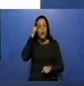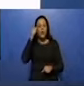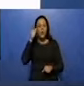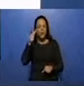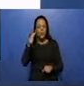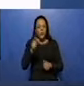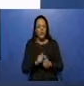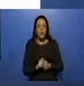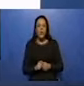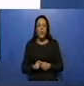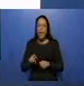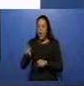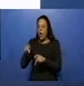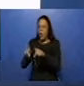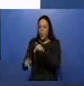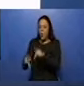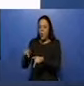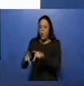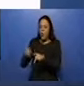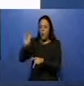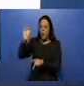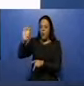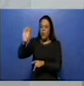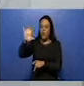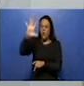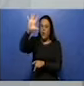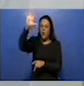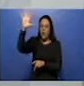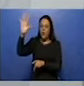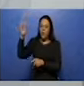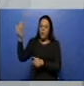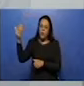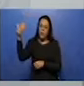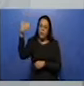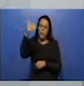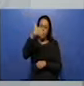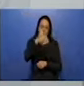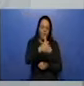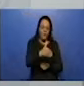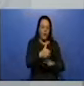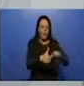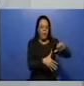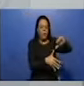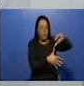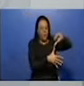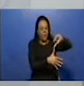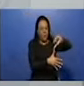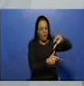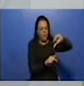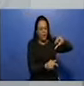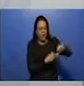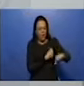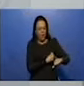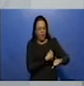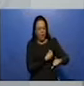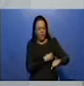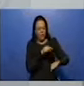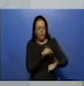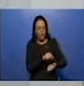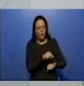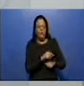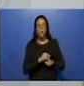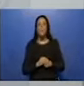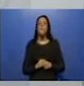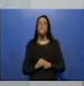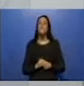colonizadores que chegaram à América e aqui estabeleceram as suas colônias. Alternativa B. Qual